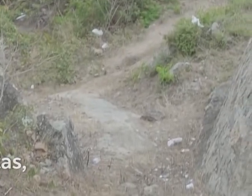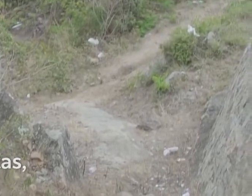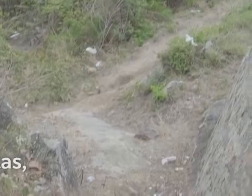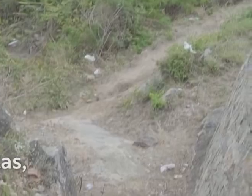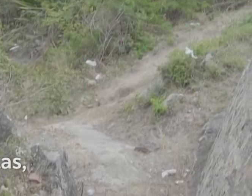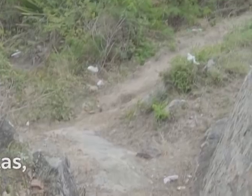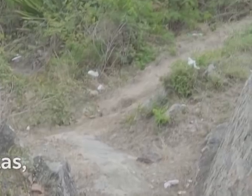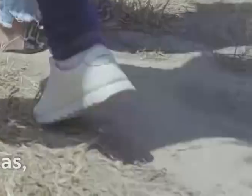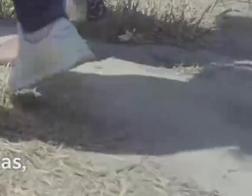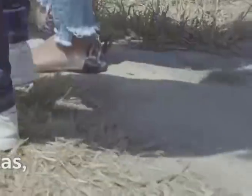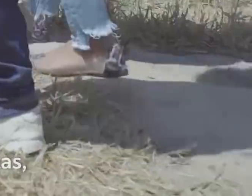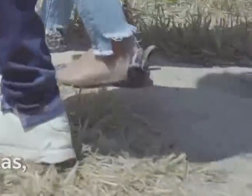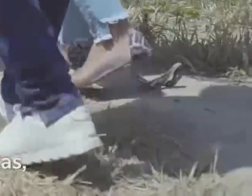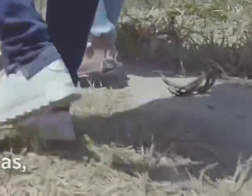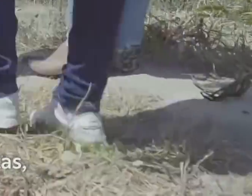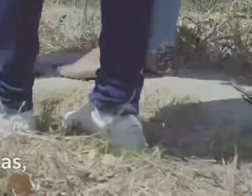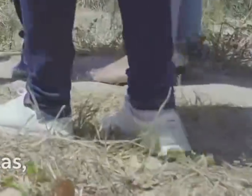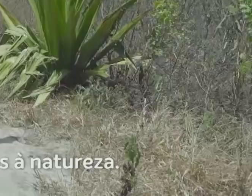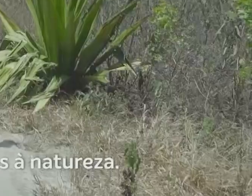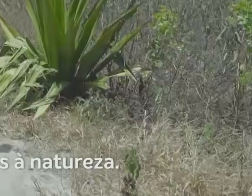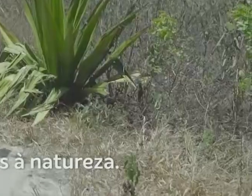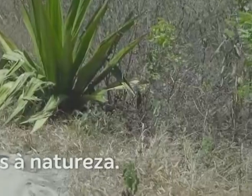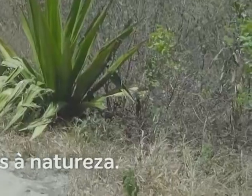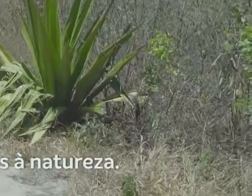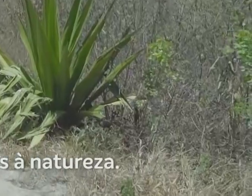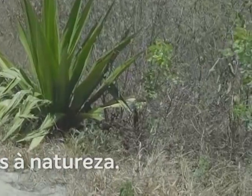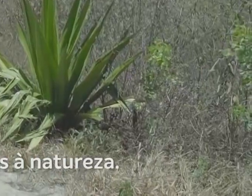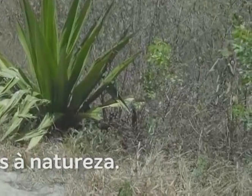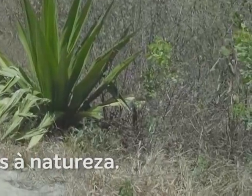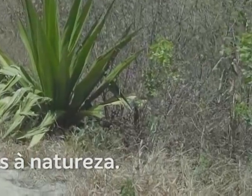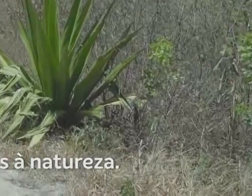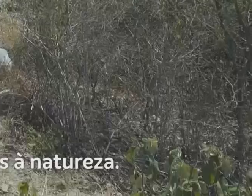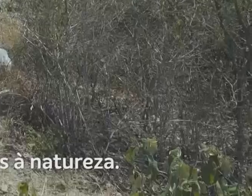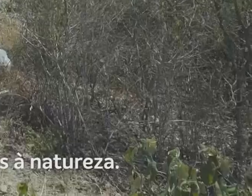Aqui a gente traz os turistas, grandes grupos que têm,